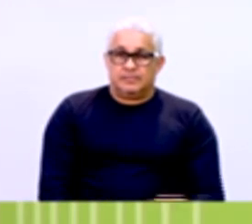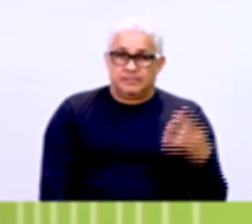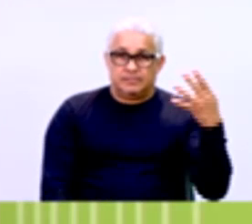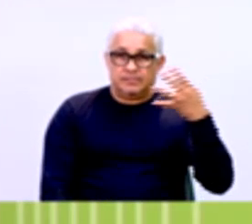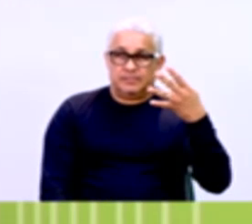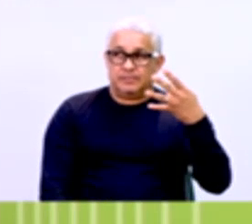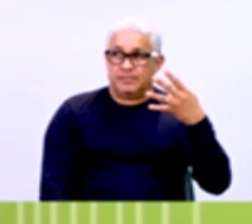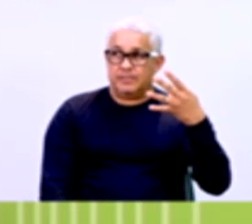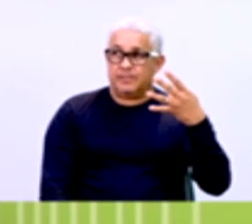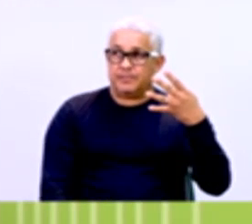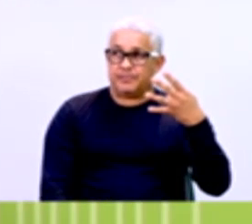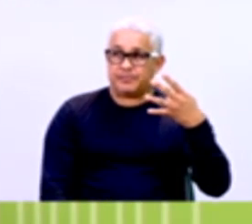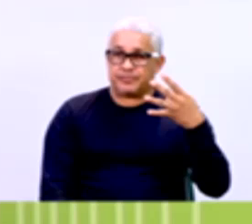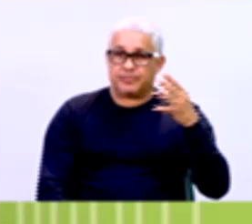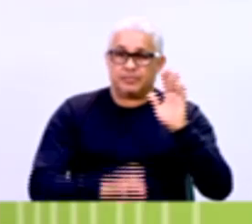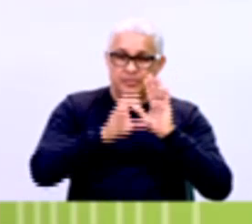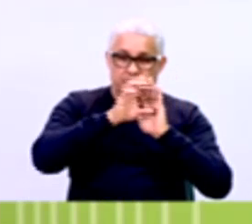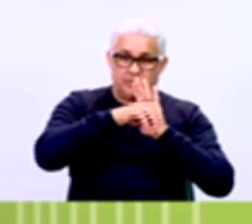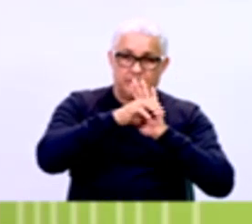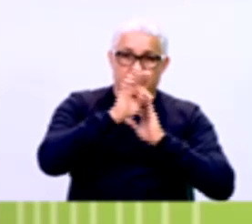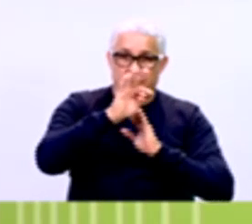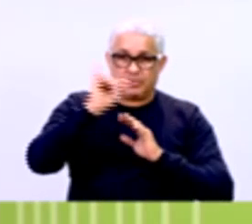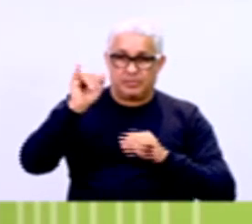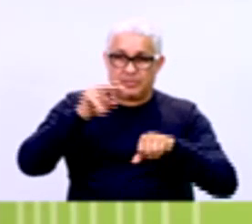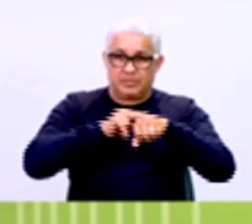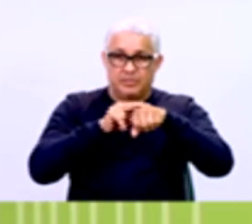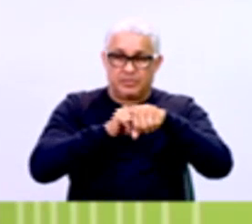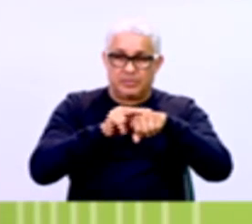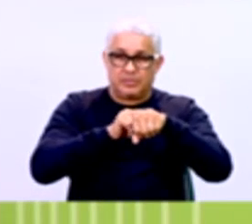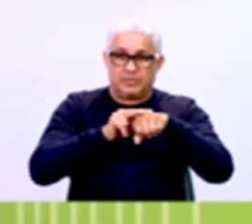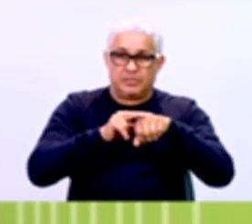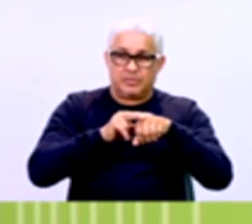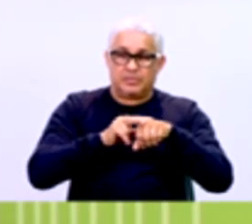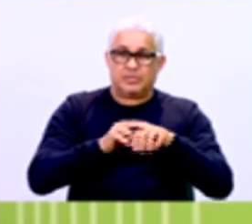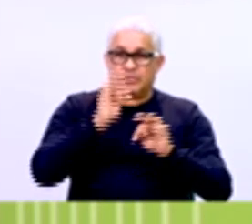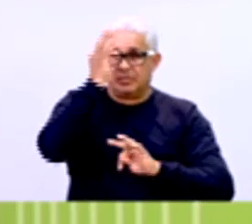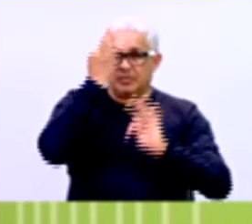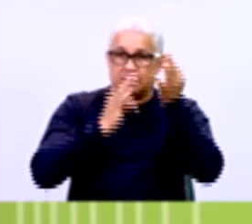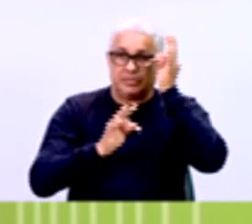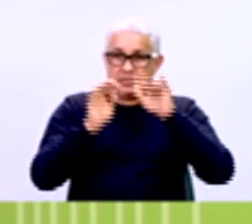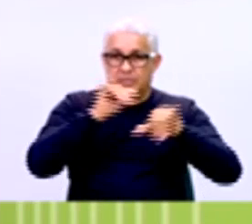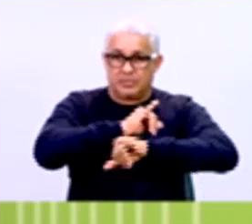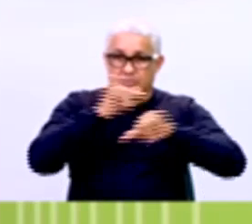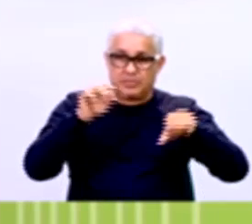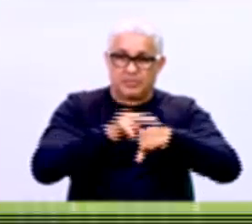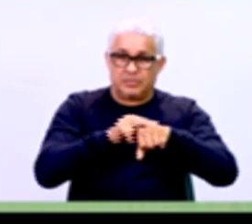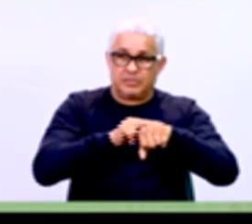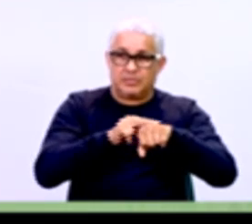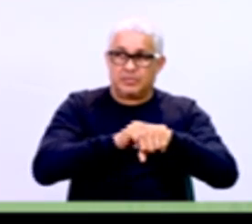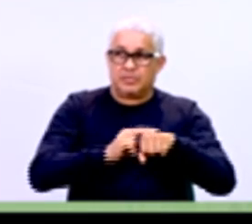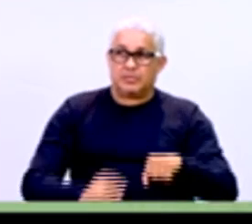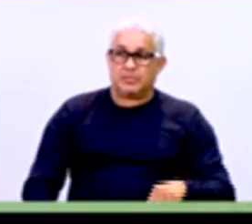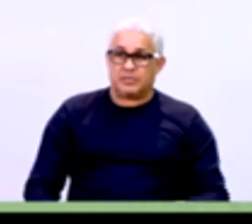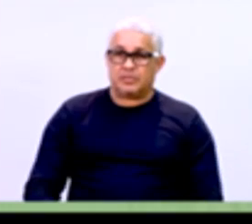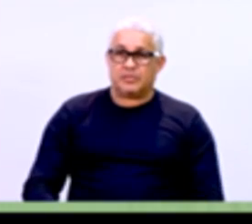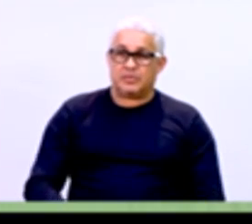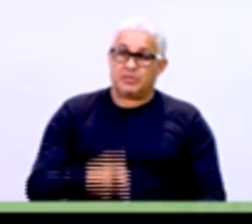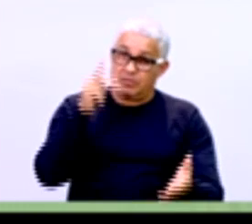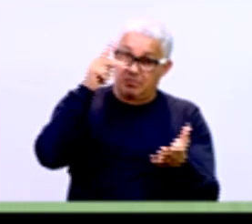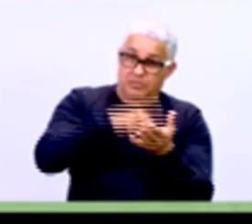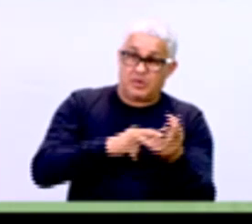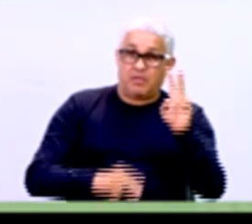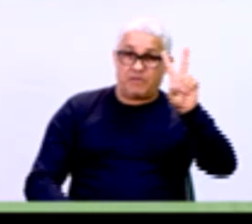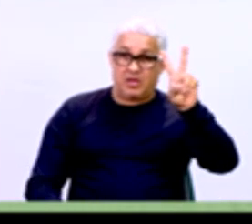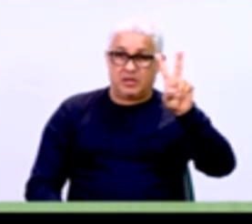4. Acerca dos conceitos de TI verde, tecnologia da informação verde, assinale as alternativas com V para verdadeiro